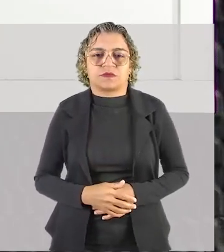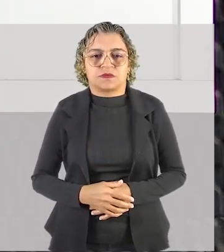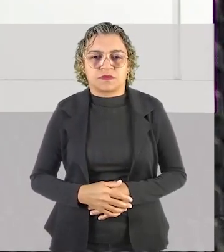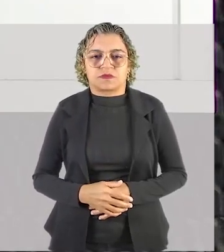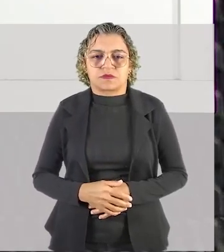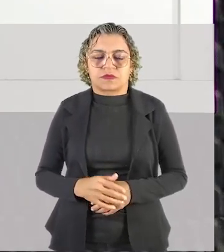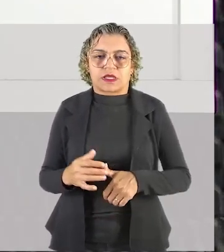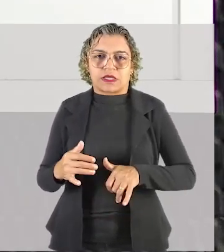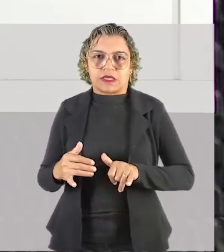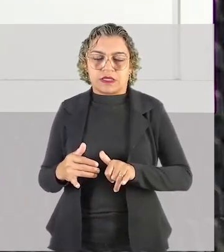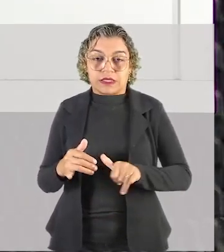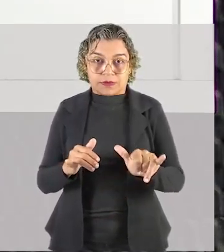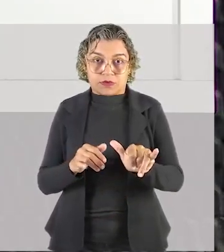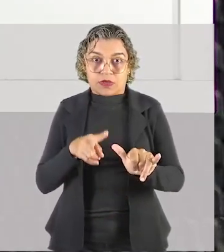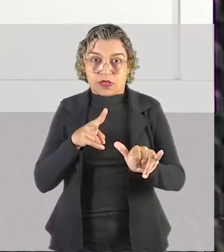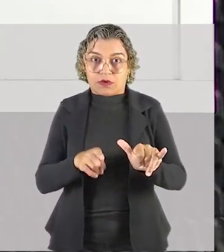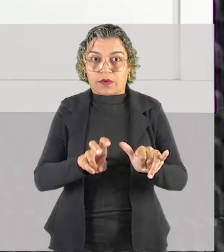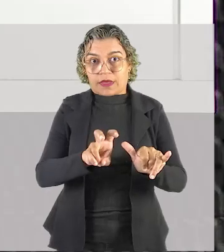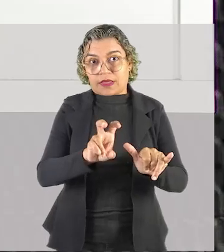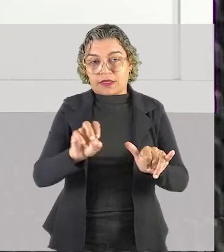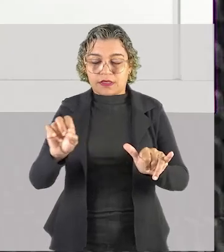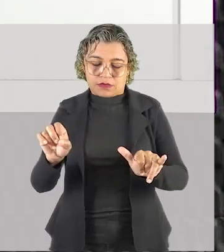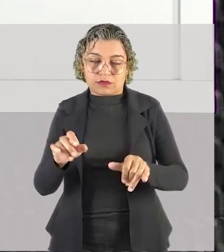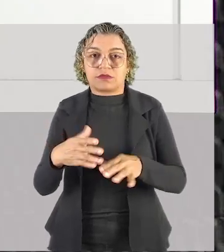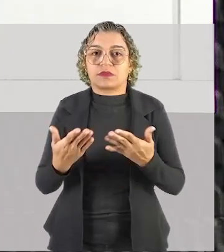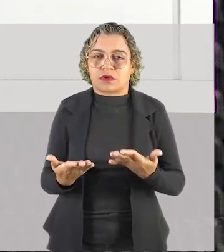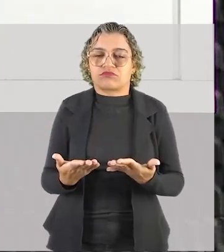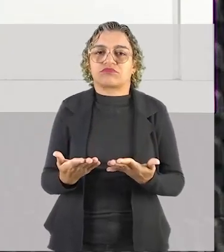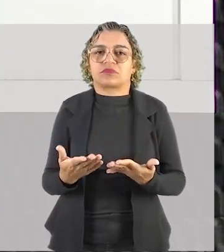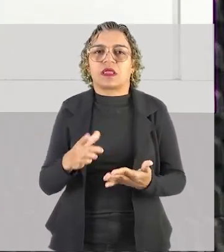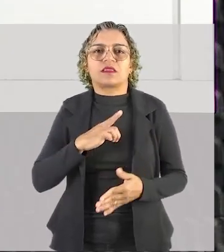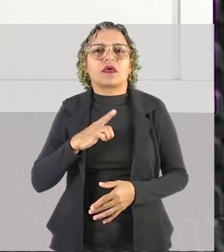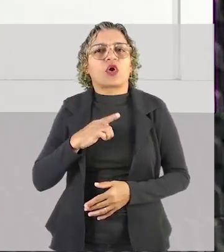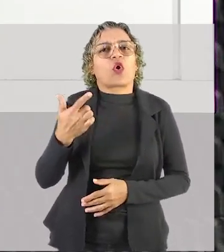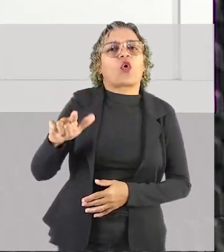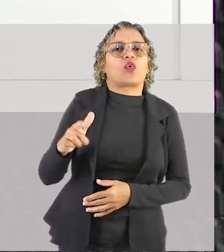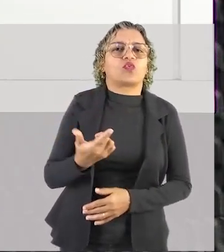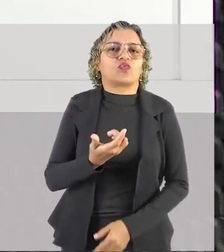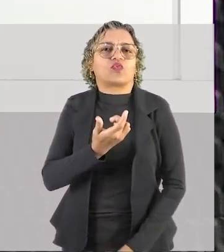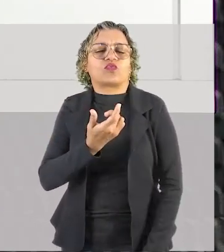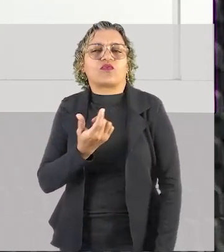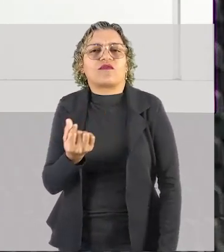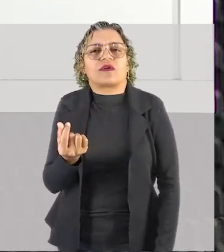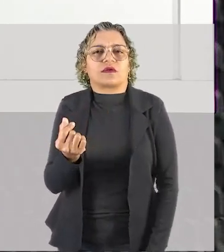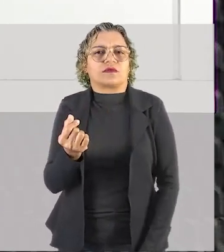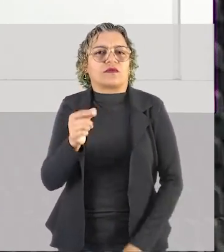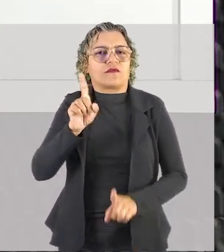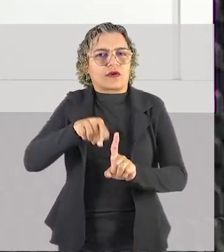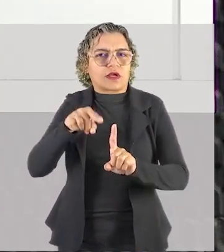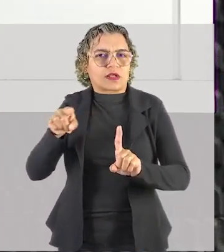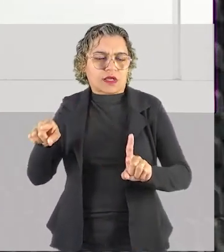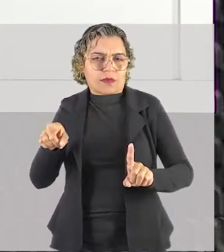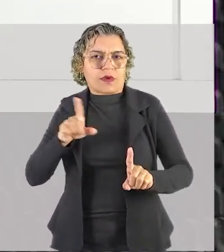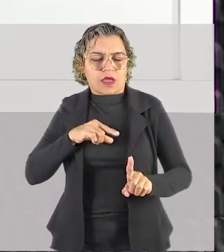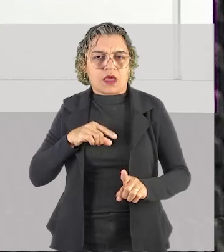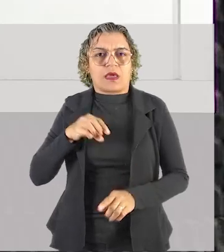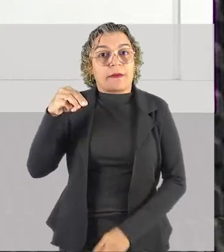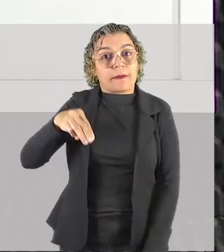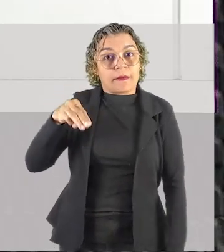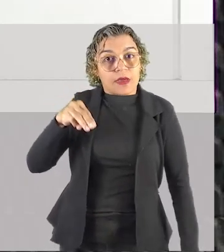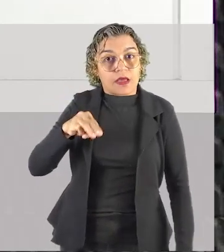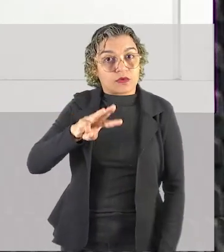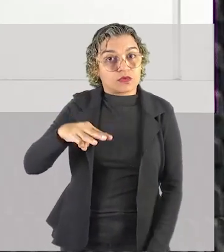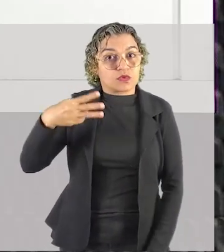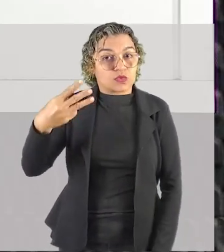Mais uma parte variável, que varia em função da quantidade de metros cúbicos de